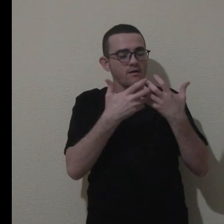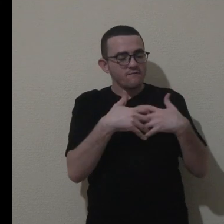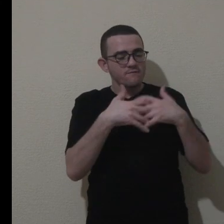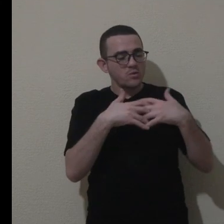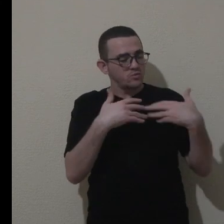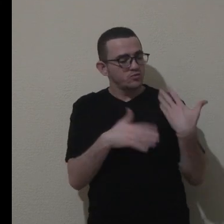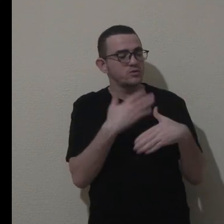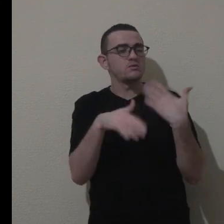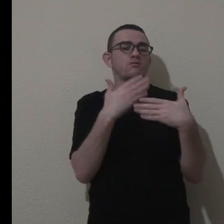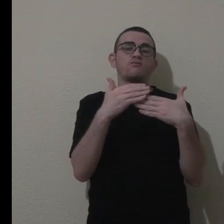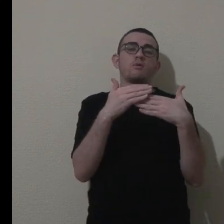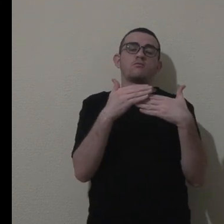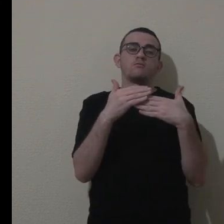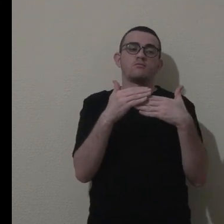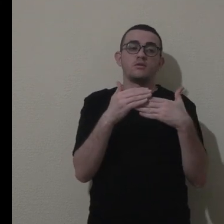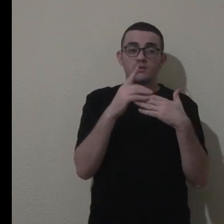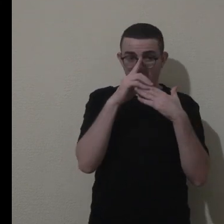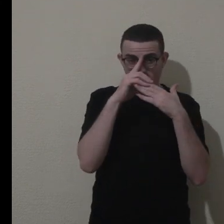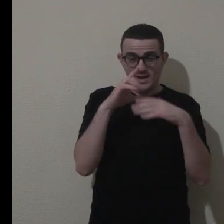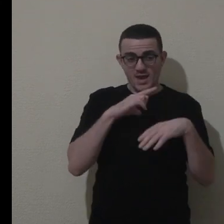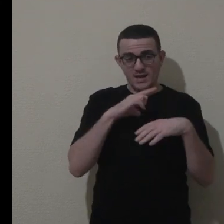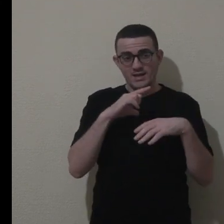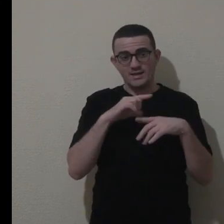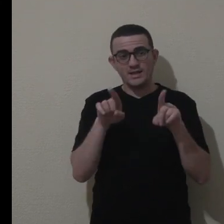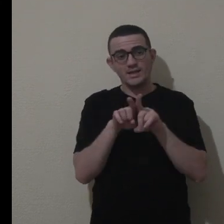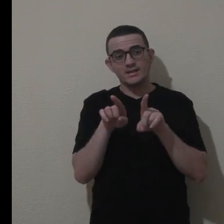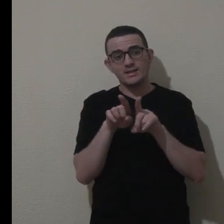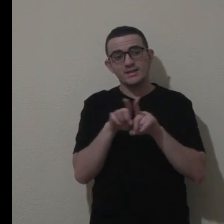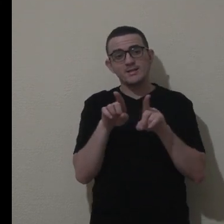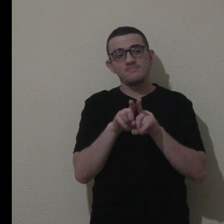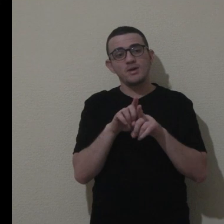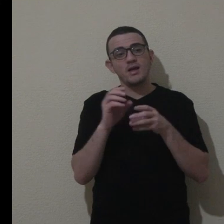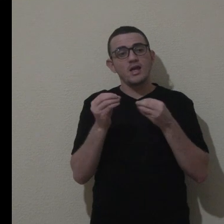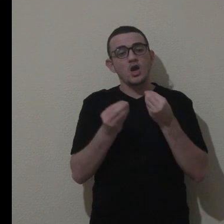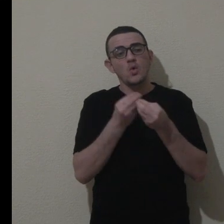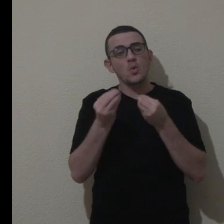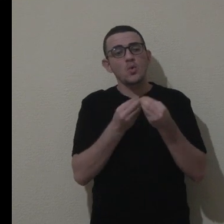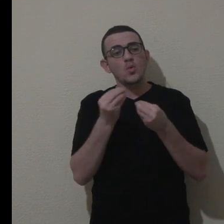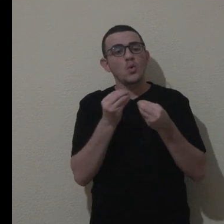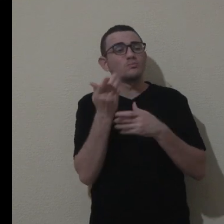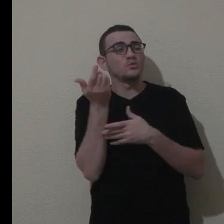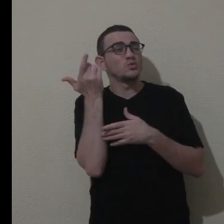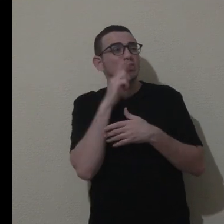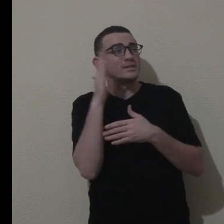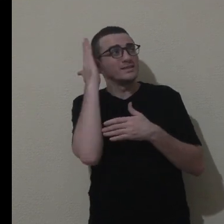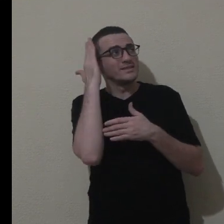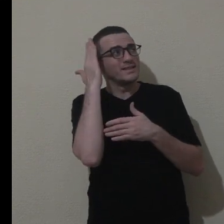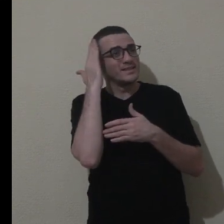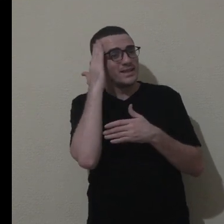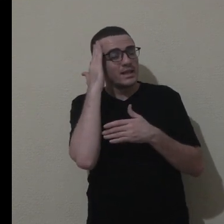o desenvolvimento das funções. E aí tem, digamos, uma corrida muito grande em termos de